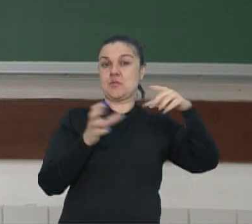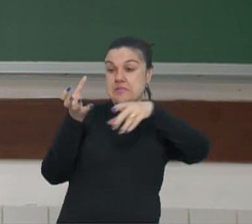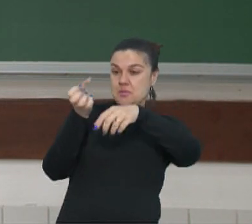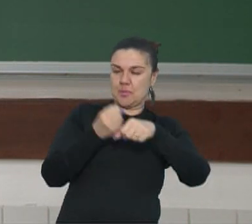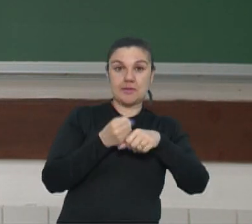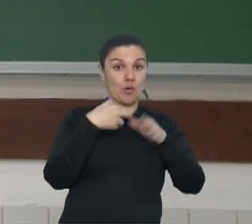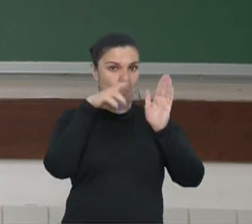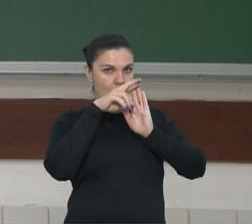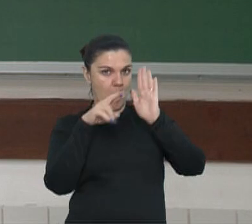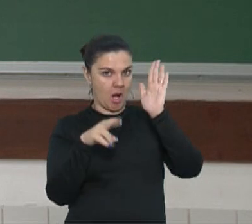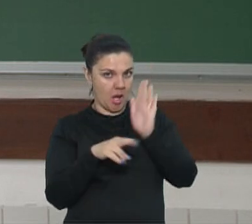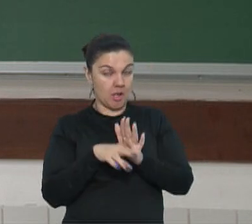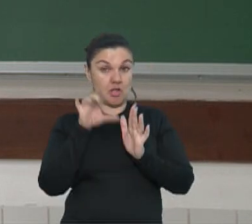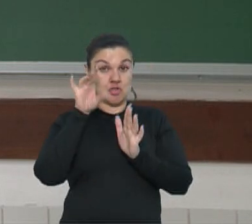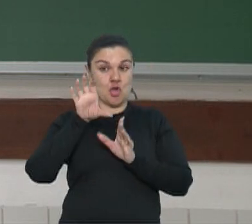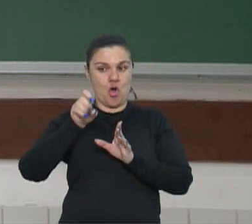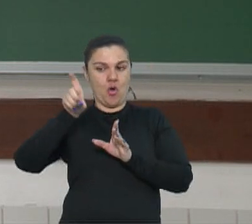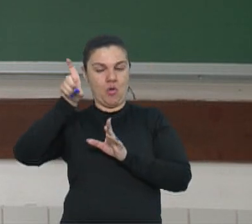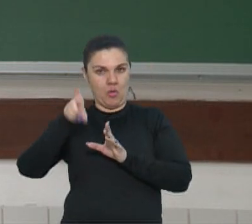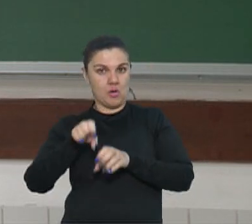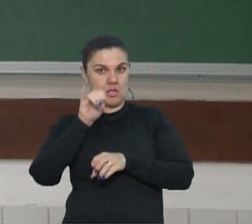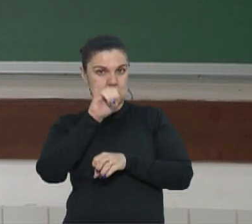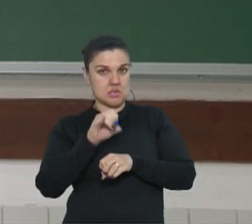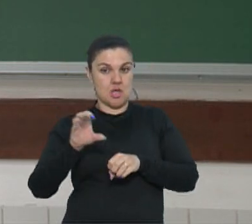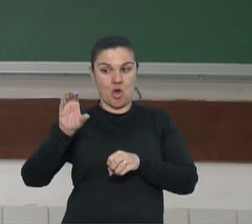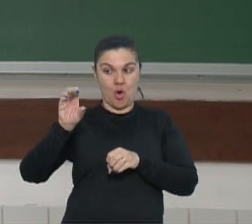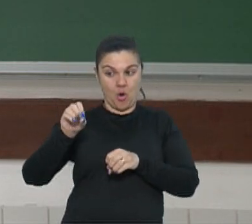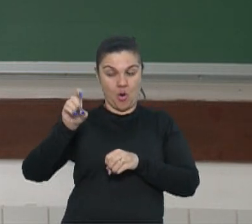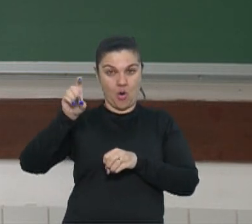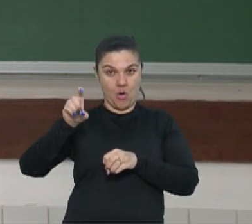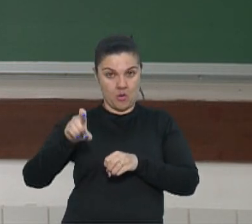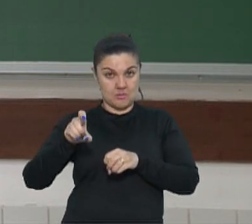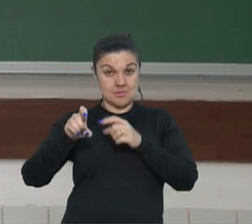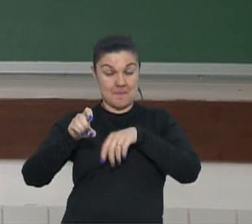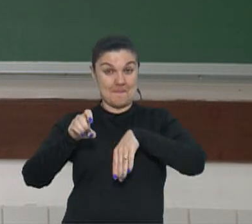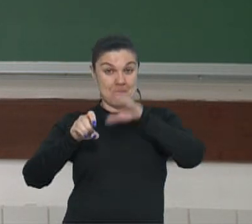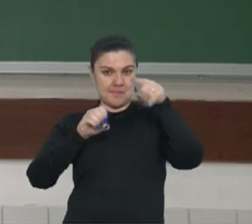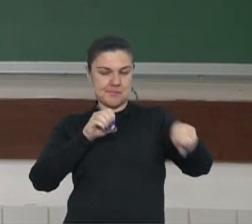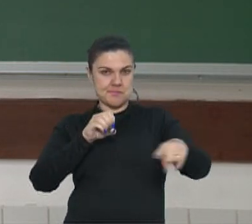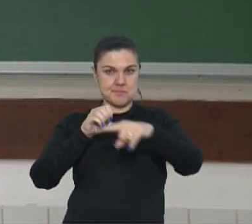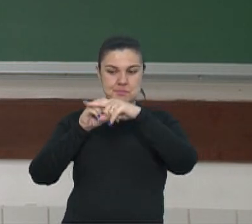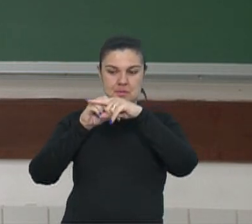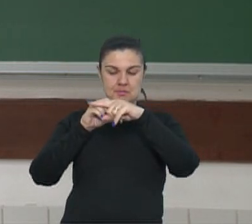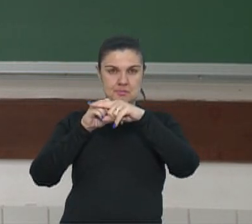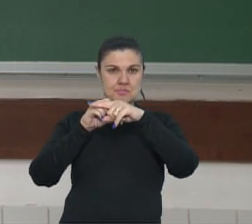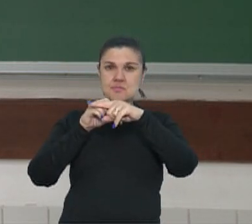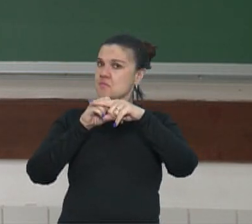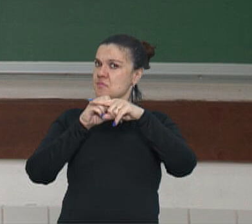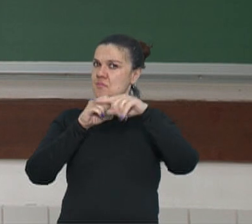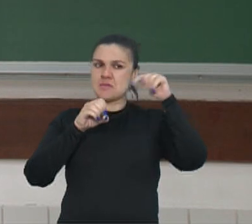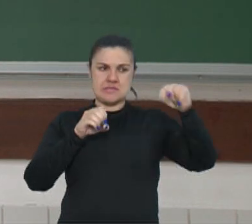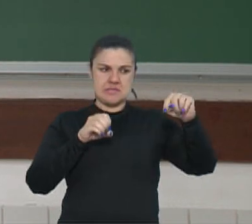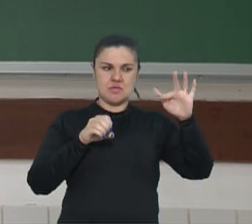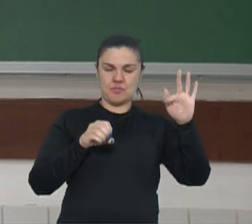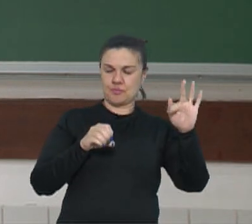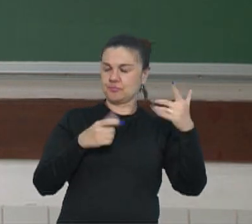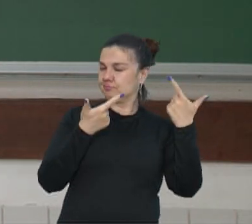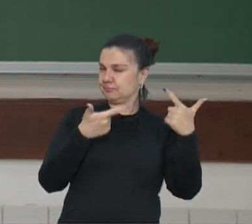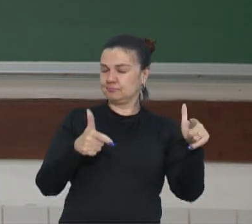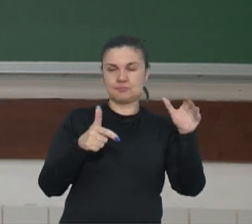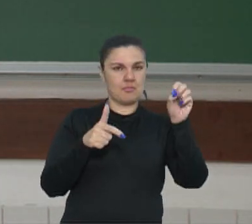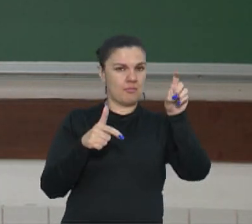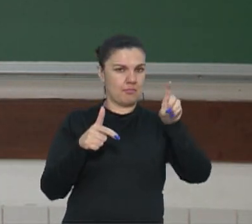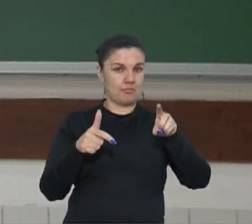se a regra diz que só será óxido quando o oxigênio for o mais eletronegativo, se houver o flúor, não será um óxido. Simples